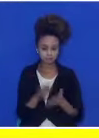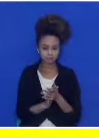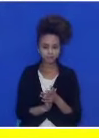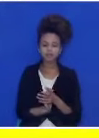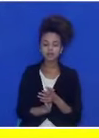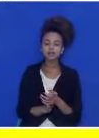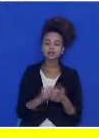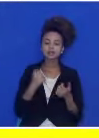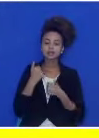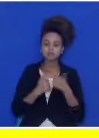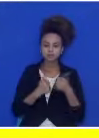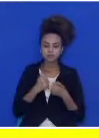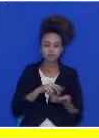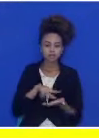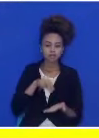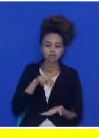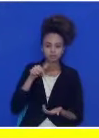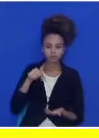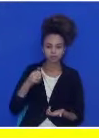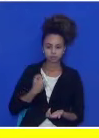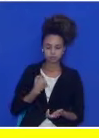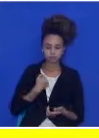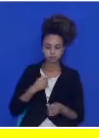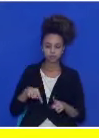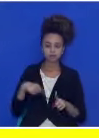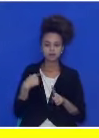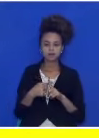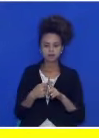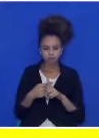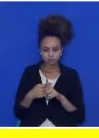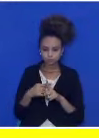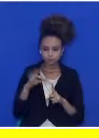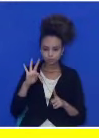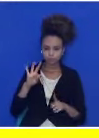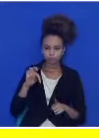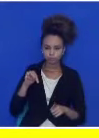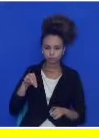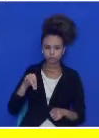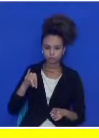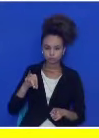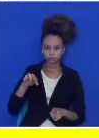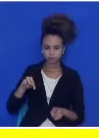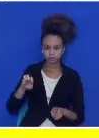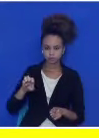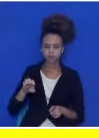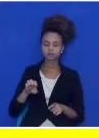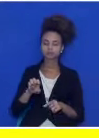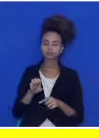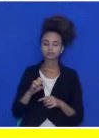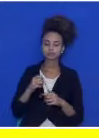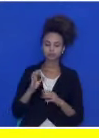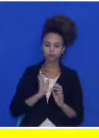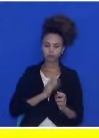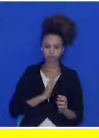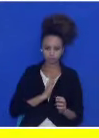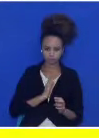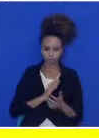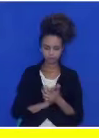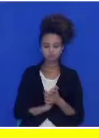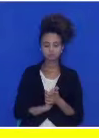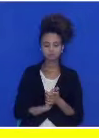7 números e um time do coração. Se você tiver de 3 a 7 acertos ou acertar o time